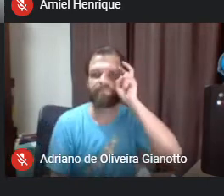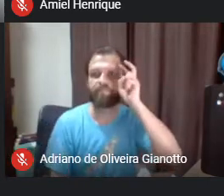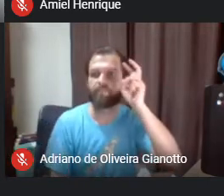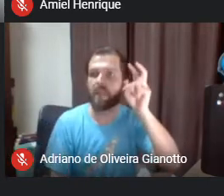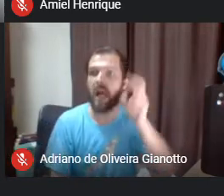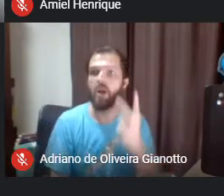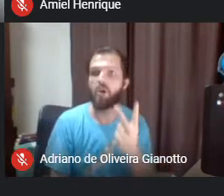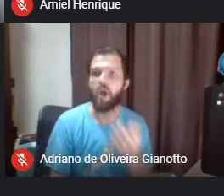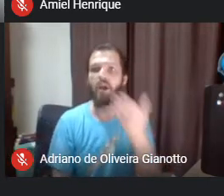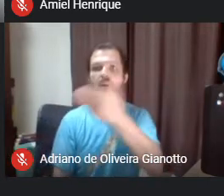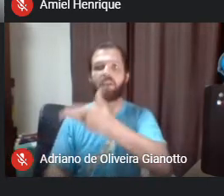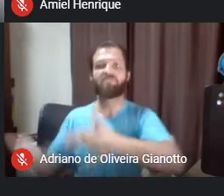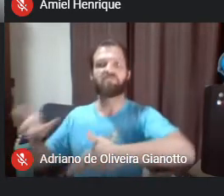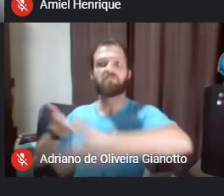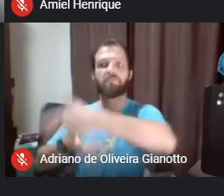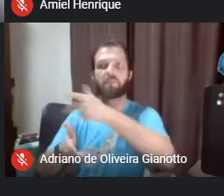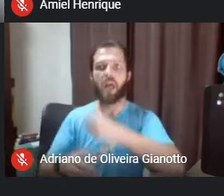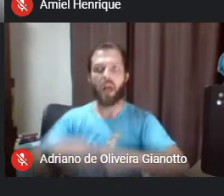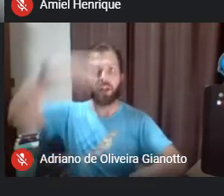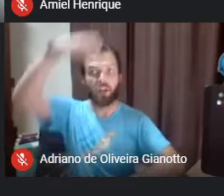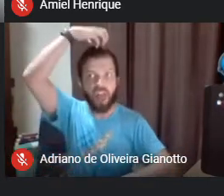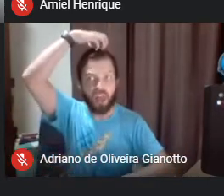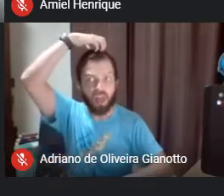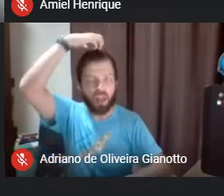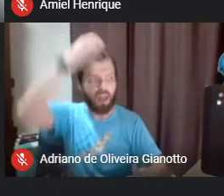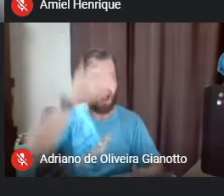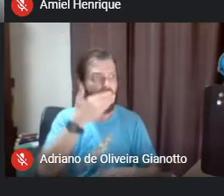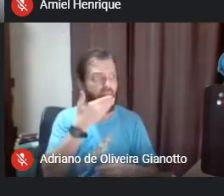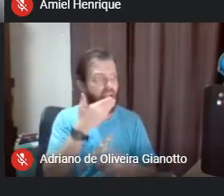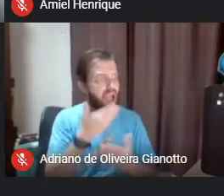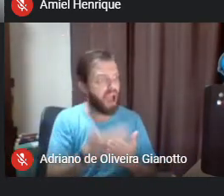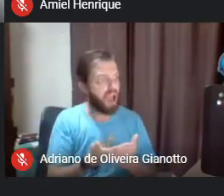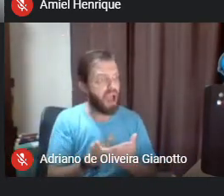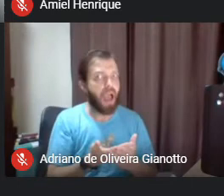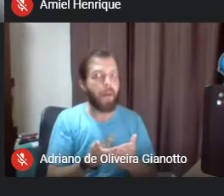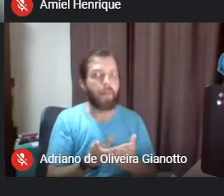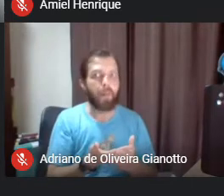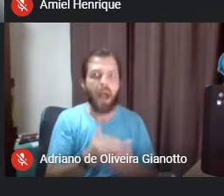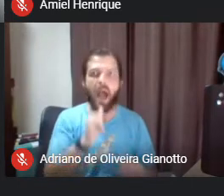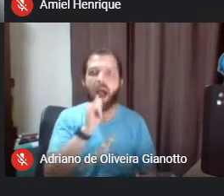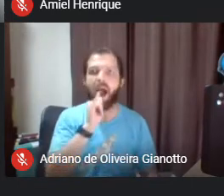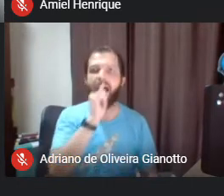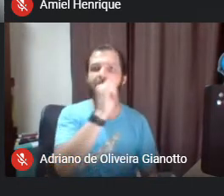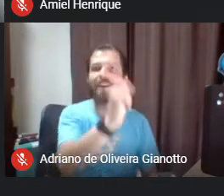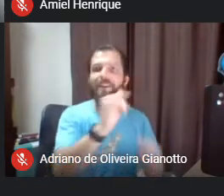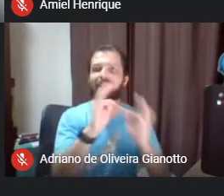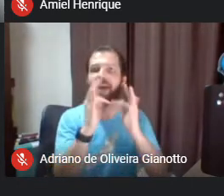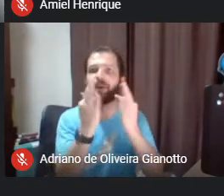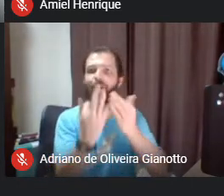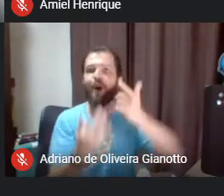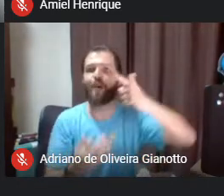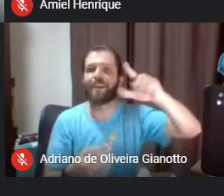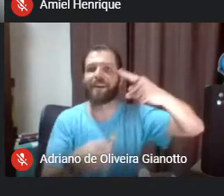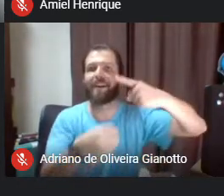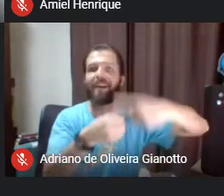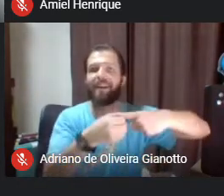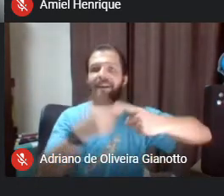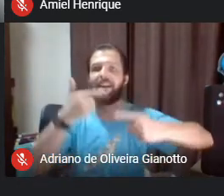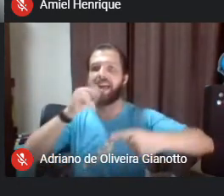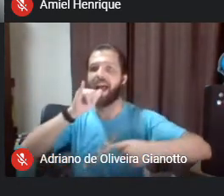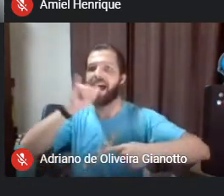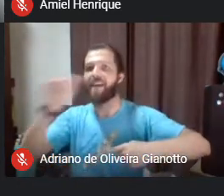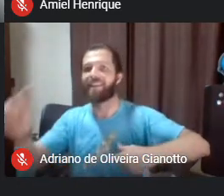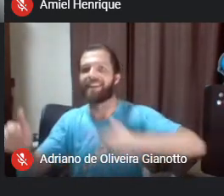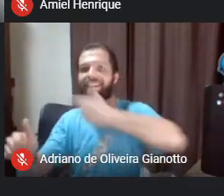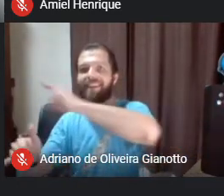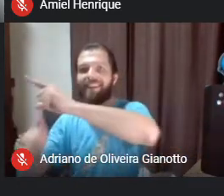começaram a desenvolver. E elas eram muito inteligentes. E foram para suas famílias, começaram a interagir. E a rainha